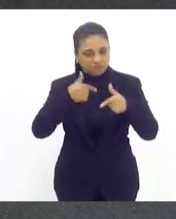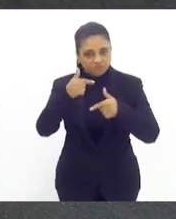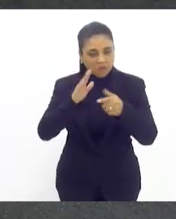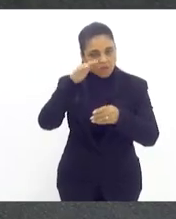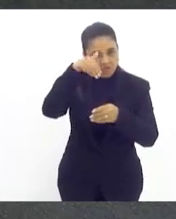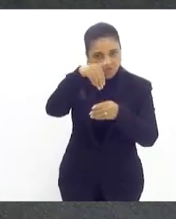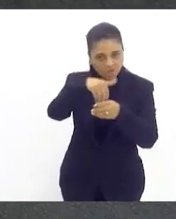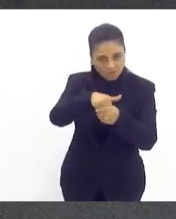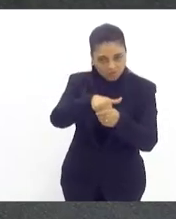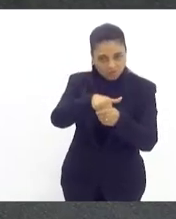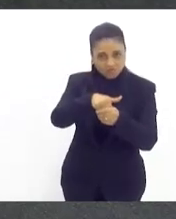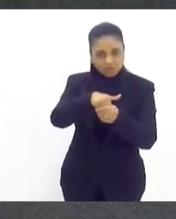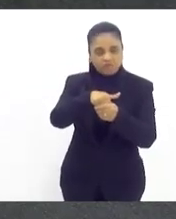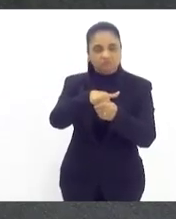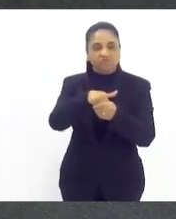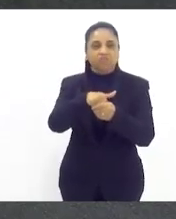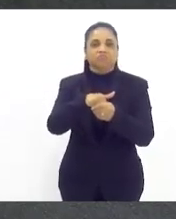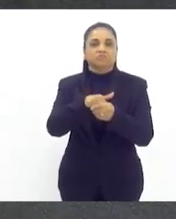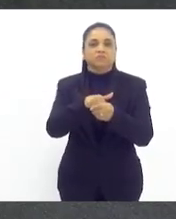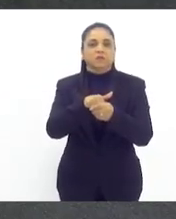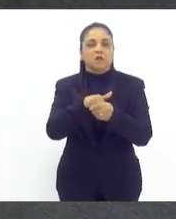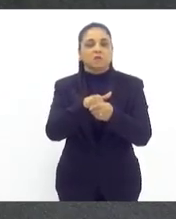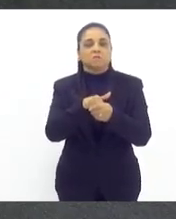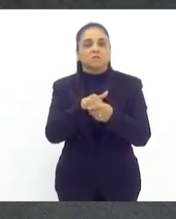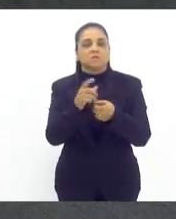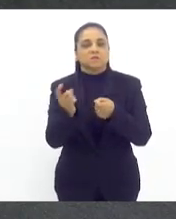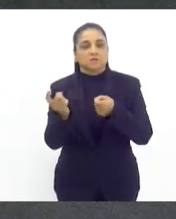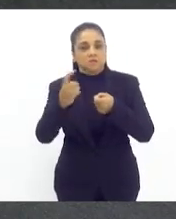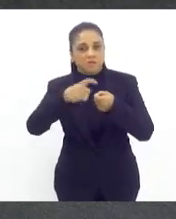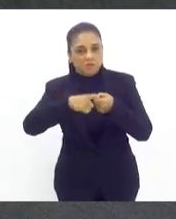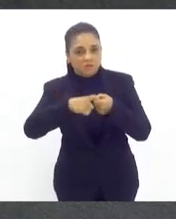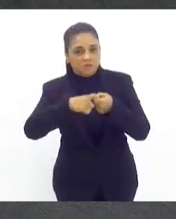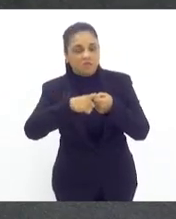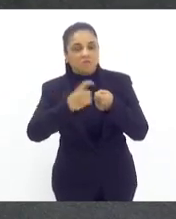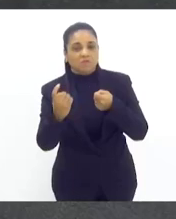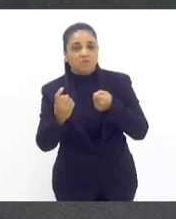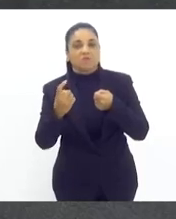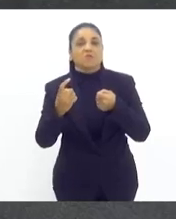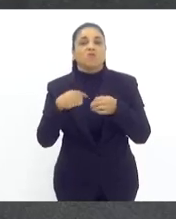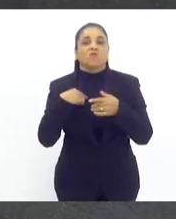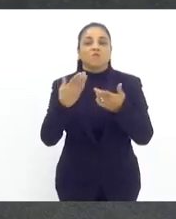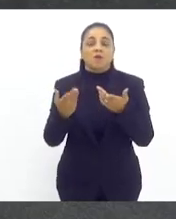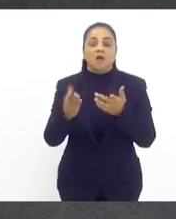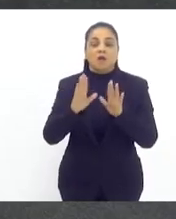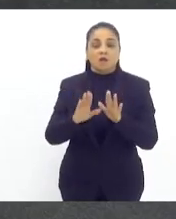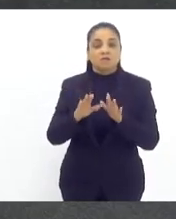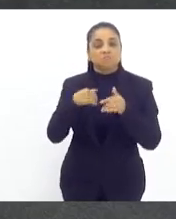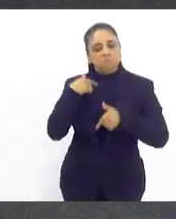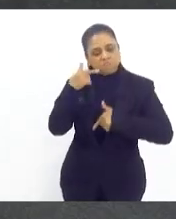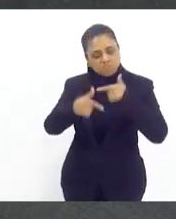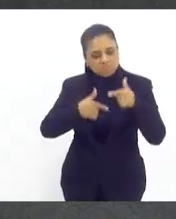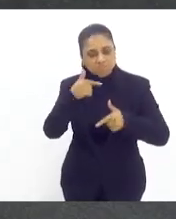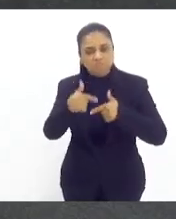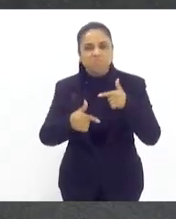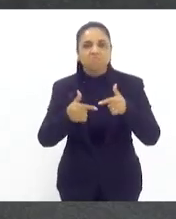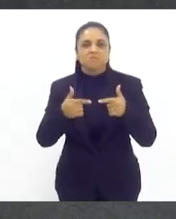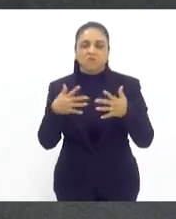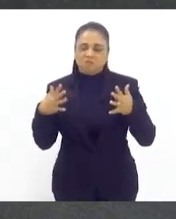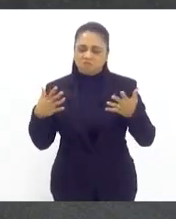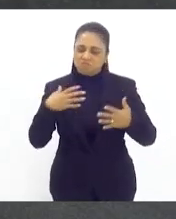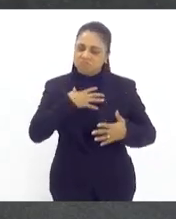pela derrubada não conseguimos derrubar o veto mas fico muito feliz de ver o movimento que está sendo feito aqui